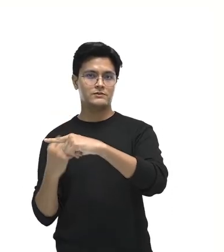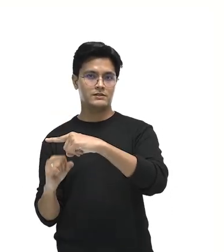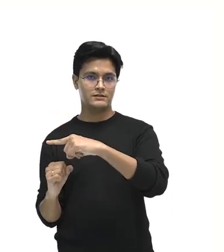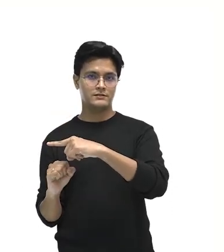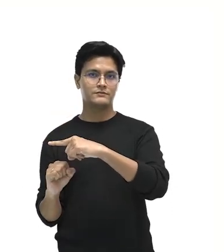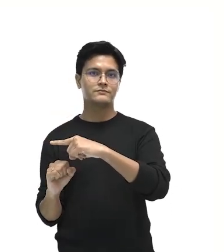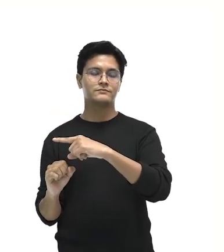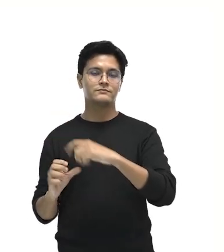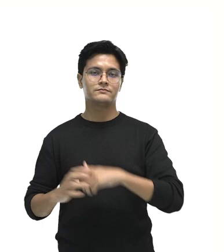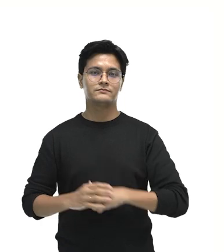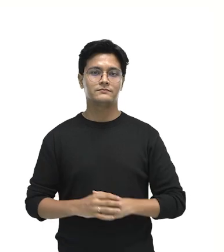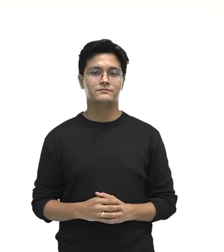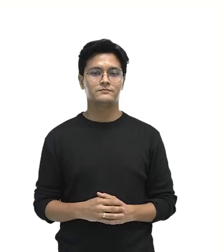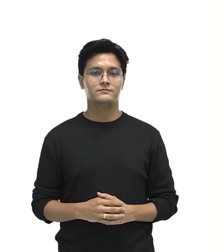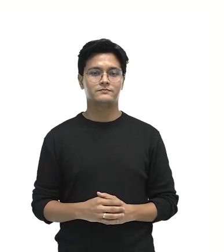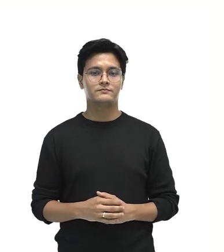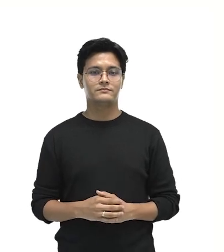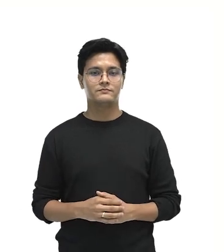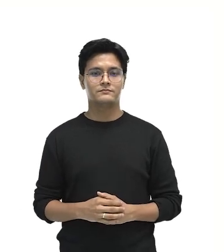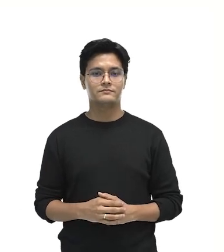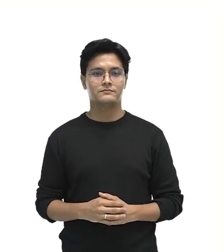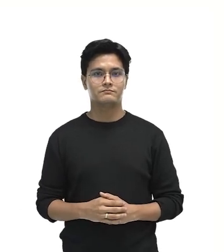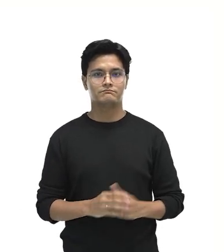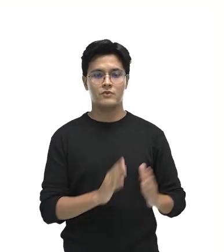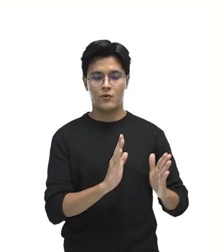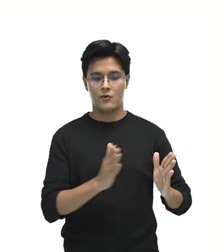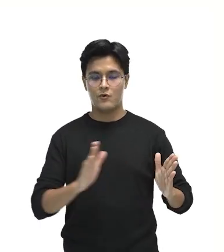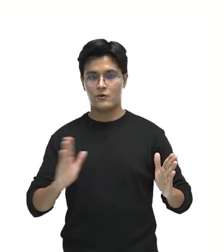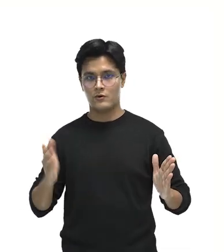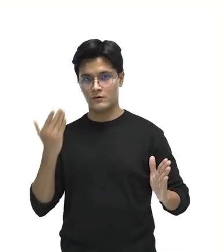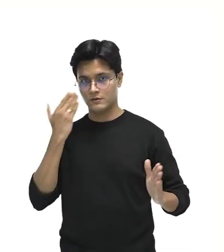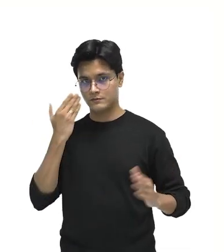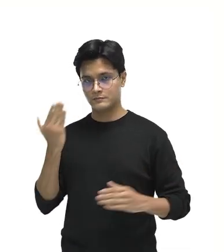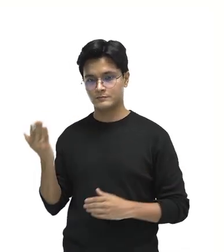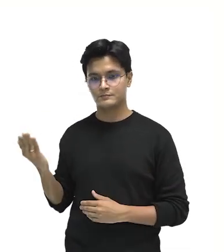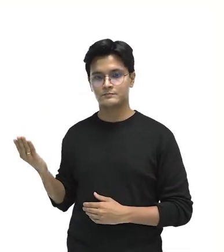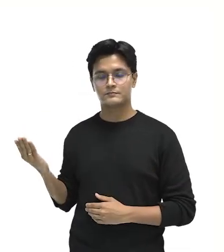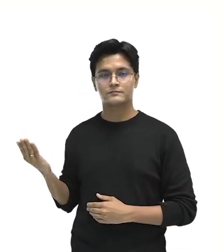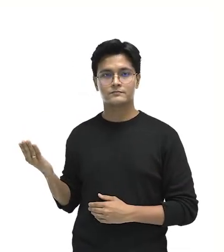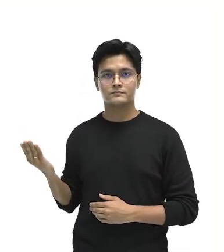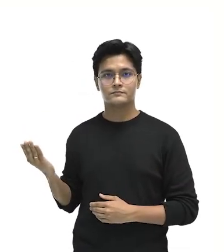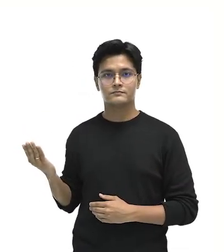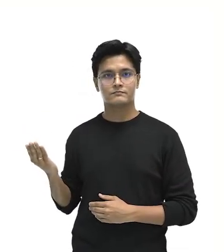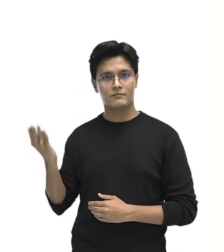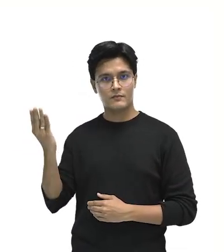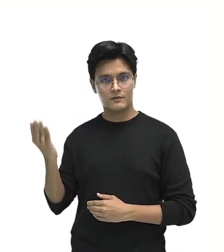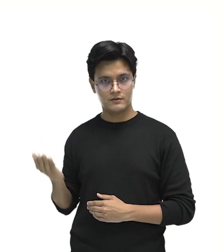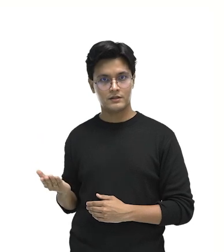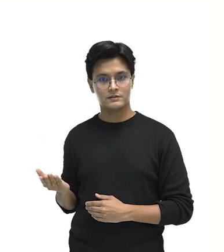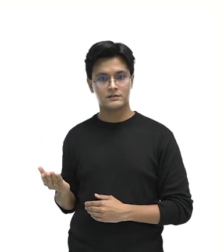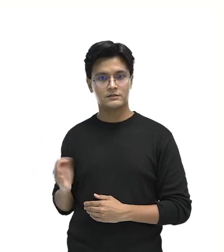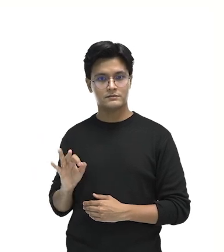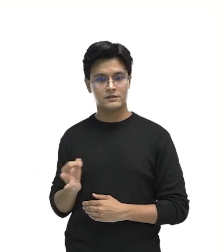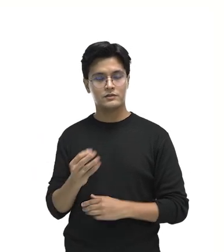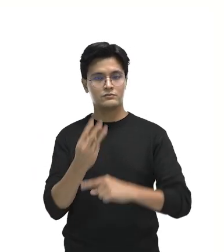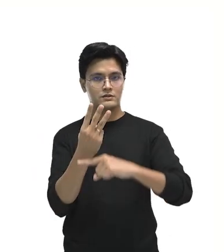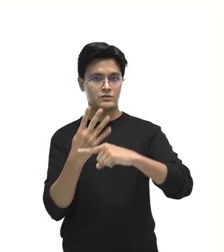5/8. 5/8. Pronto. Então essa daqui é a maior de todas,